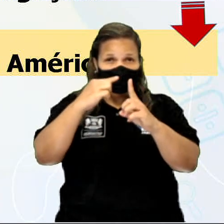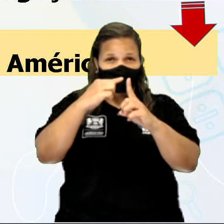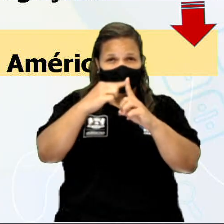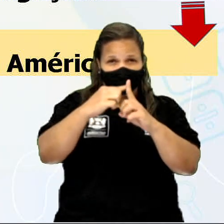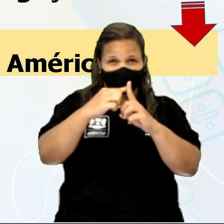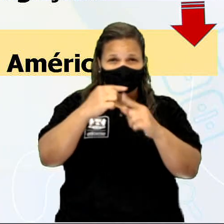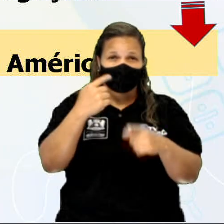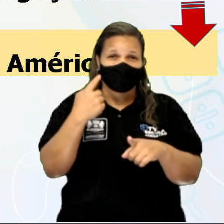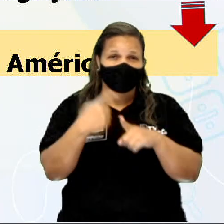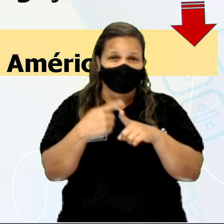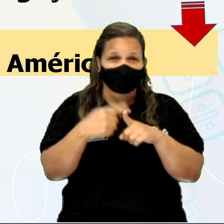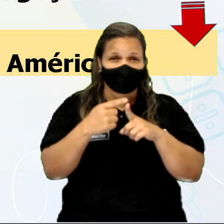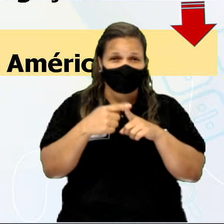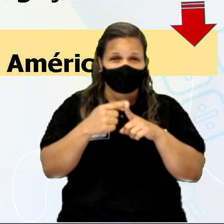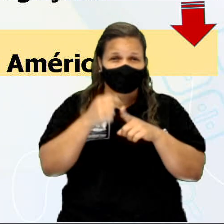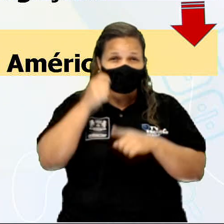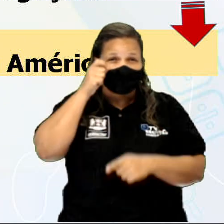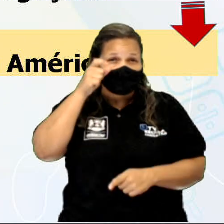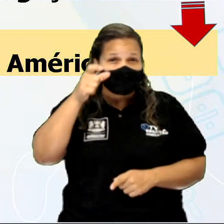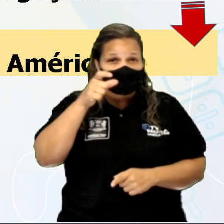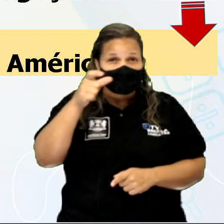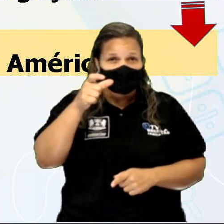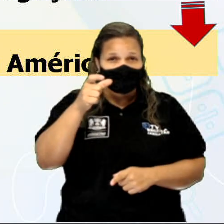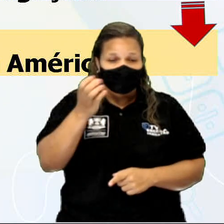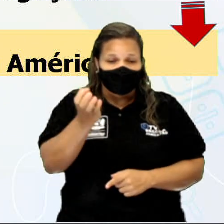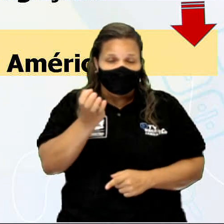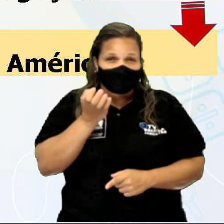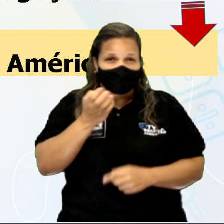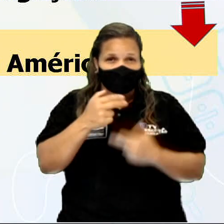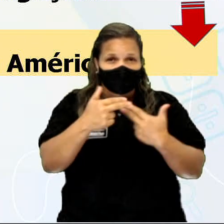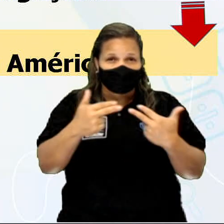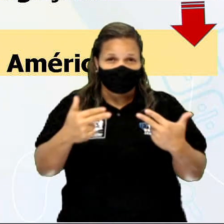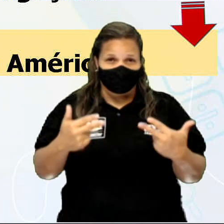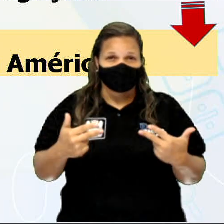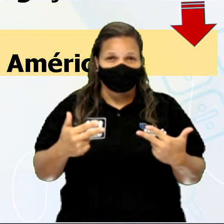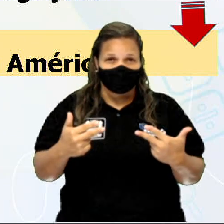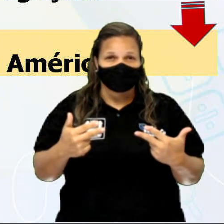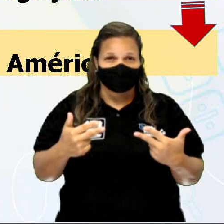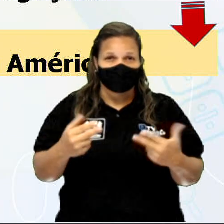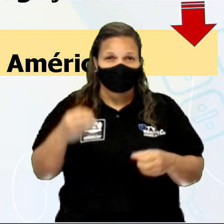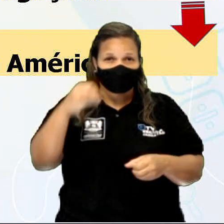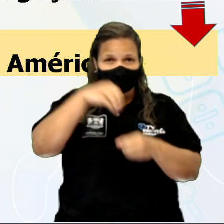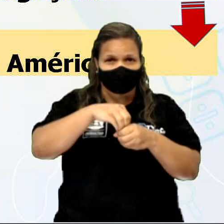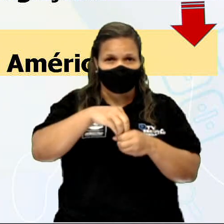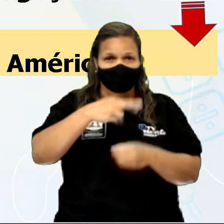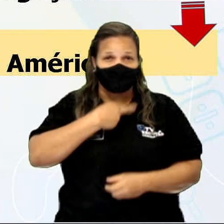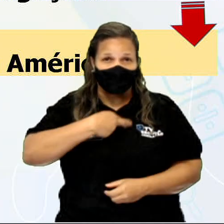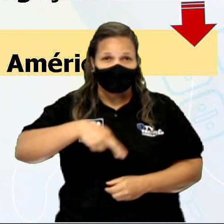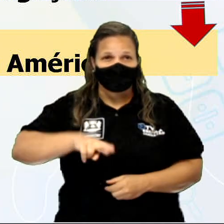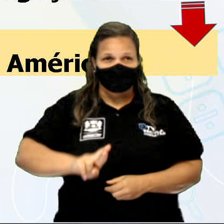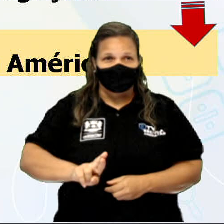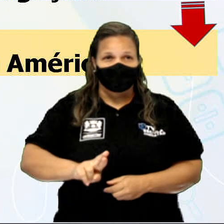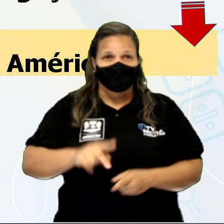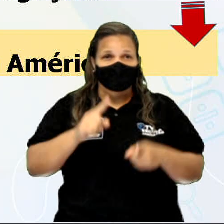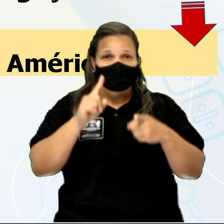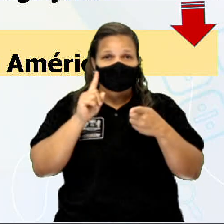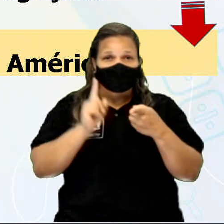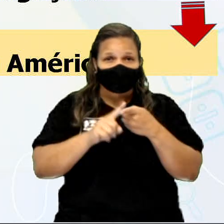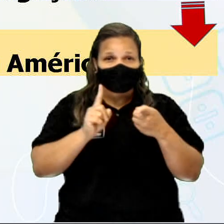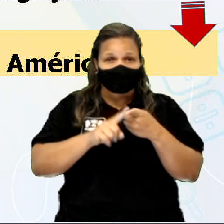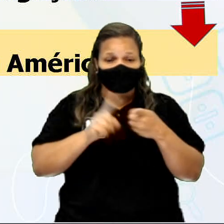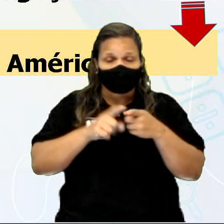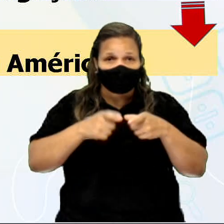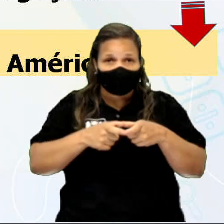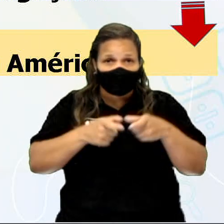da burguesia frente aos abusos cometidos pelas autoridades religiosas. Em sequência, temos aí a expansão marítima